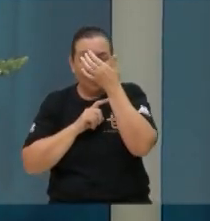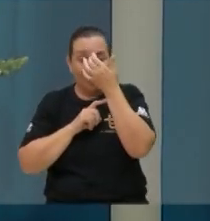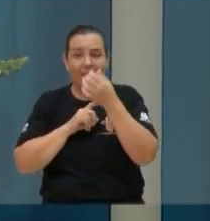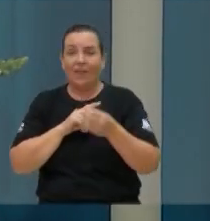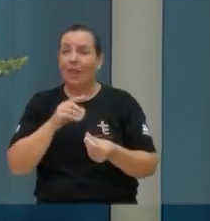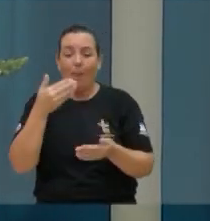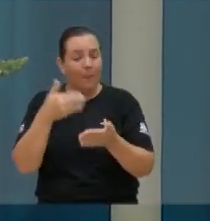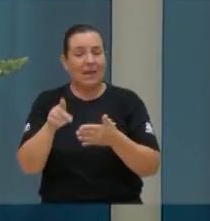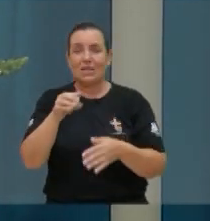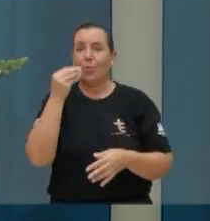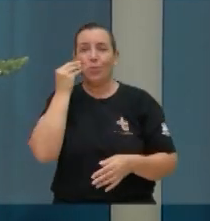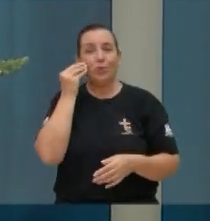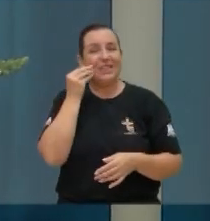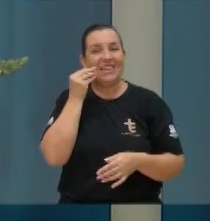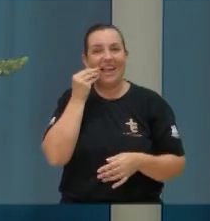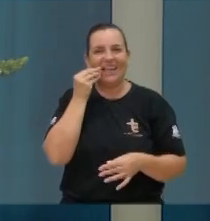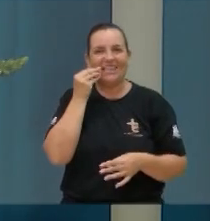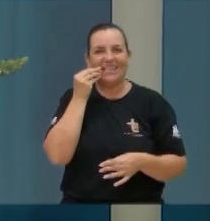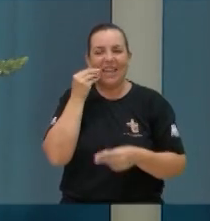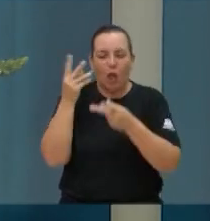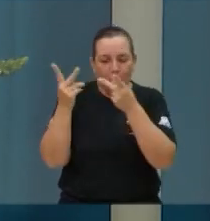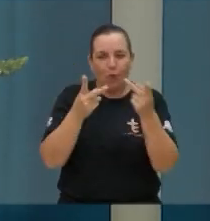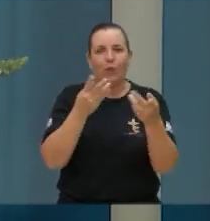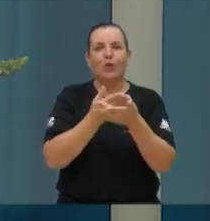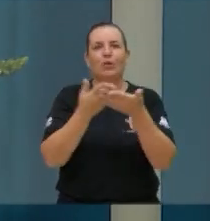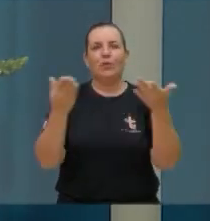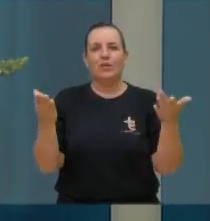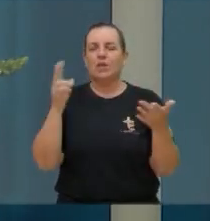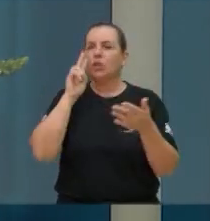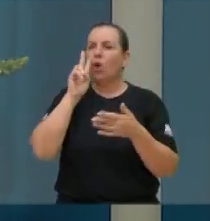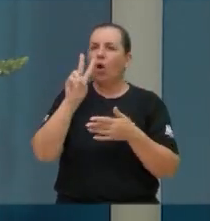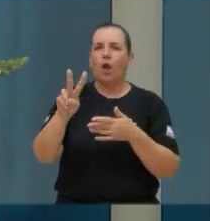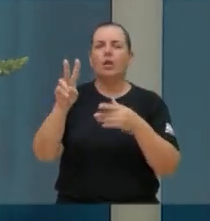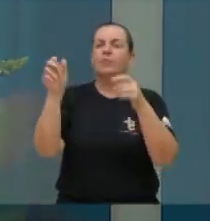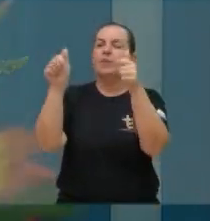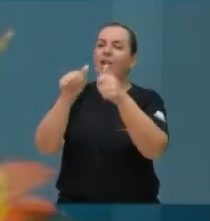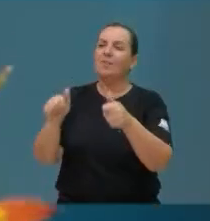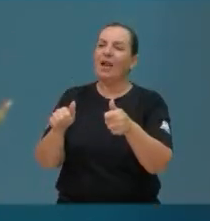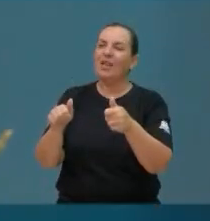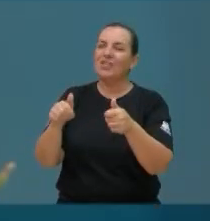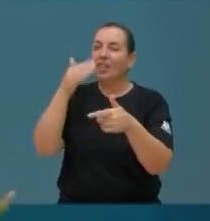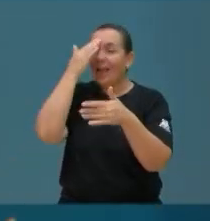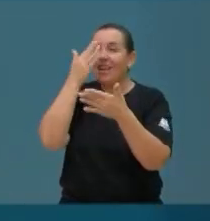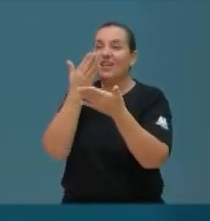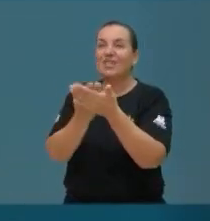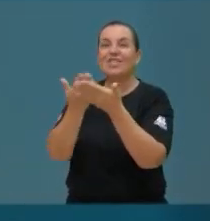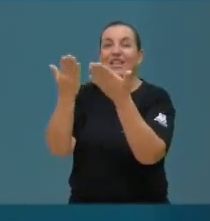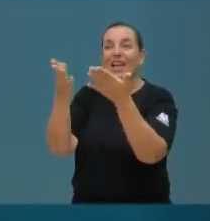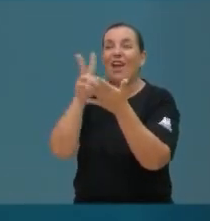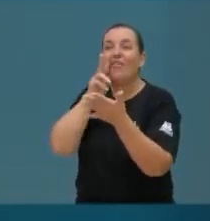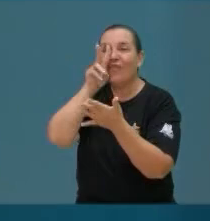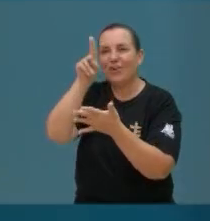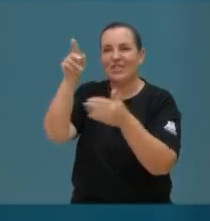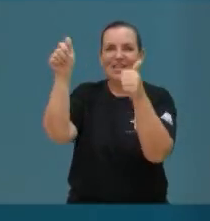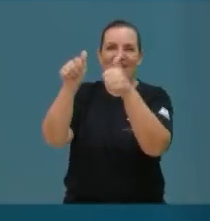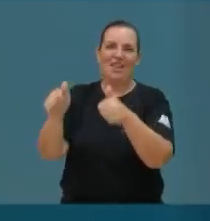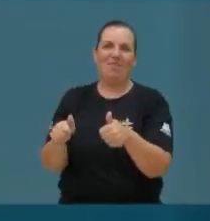oportunidade. Convido você, olhe para a imagem, acredita na força dessa